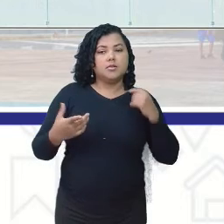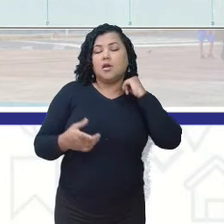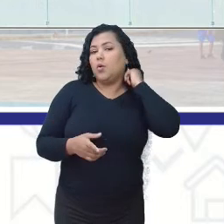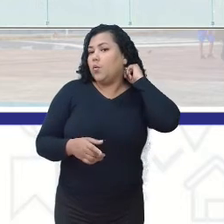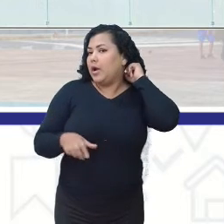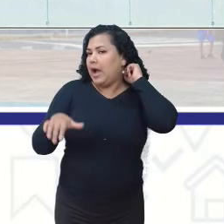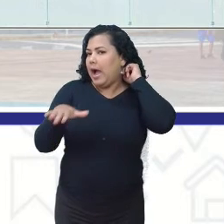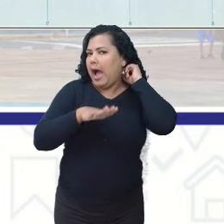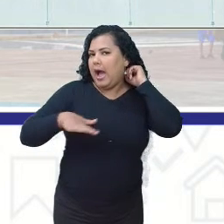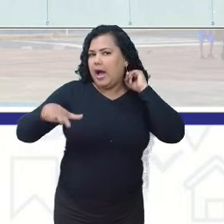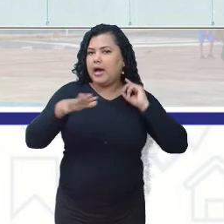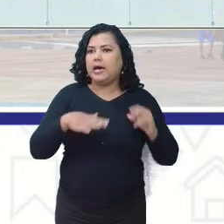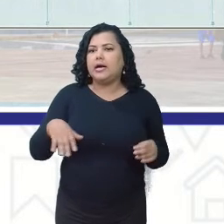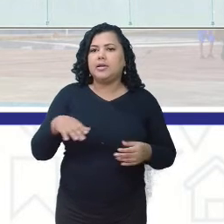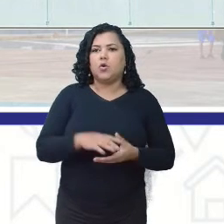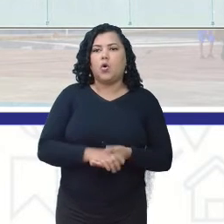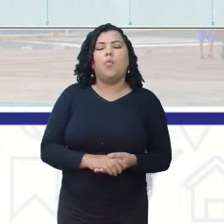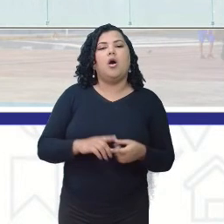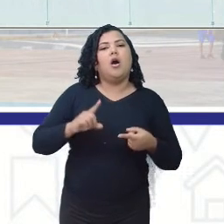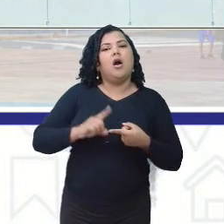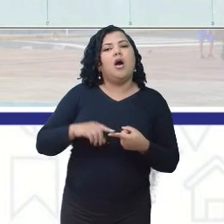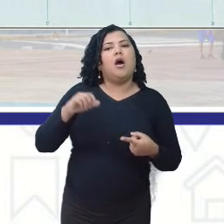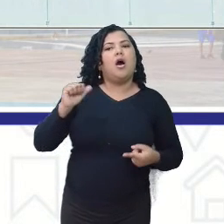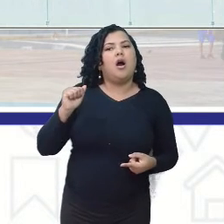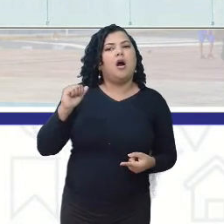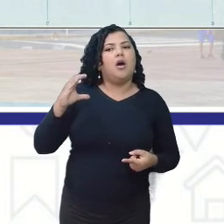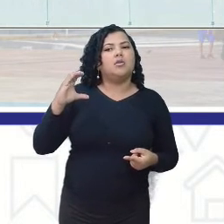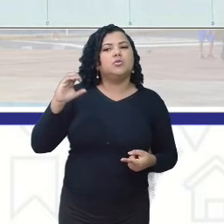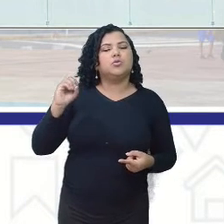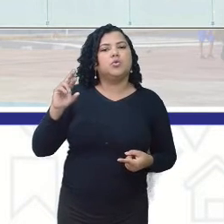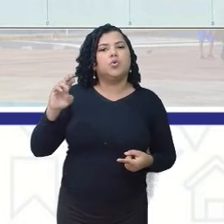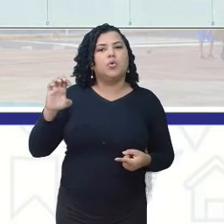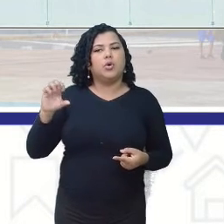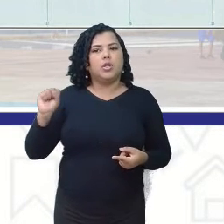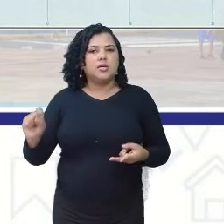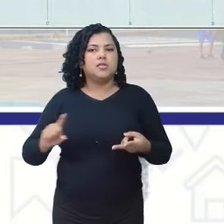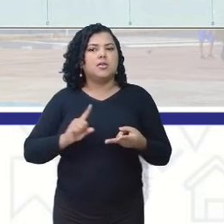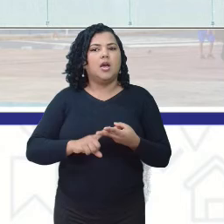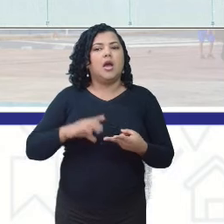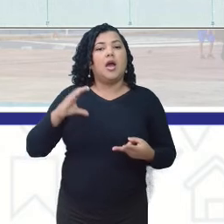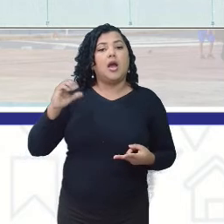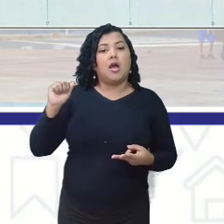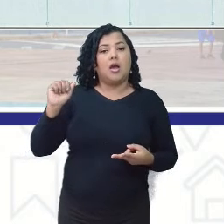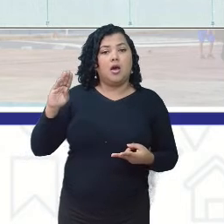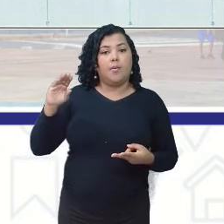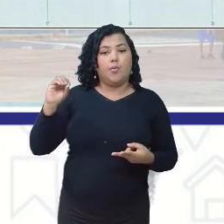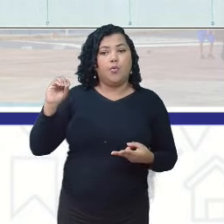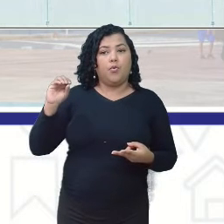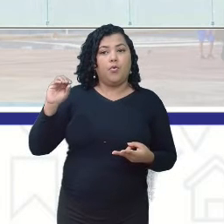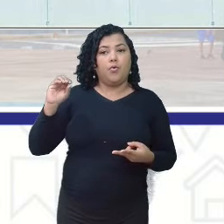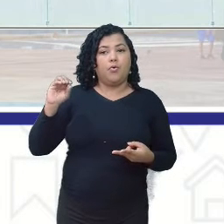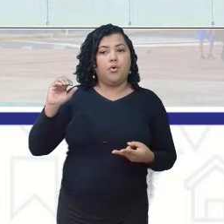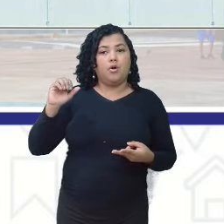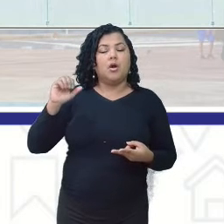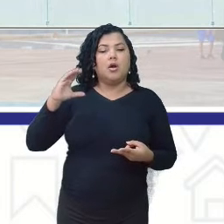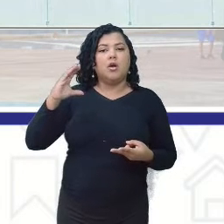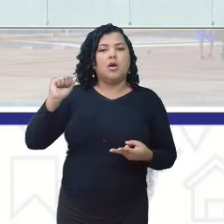como Açores, né, Cabo Verde, a Ilha da Madeira, né, são esses territórios que nós temos aqui. Ó. Aqui vocês têm um